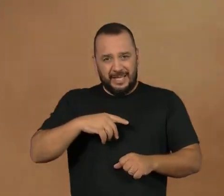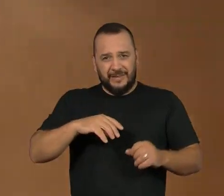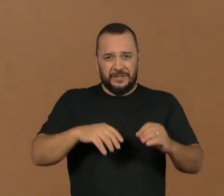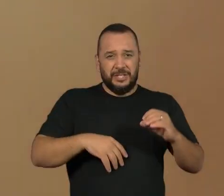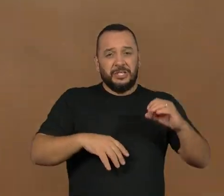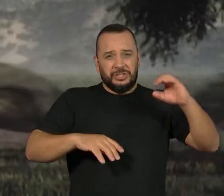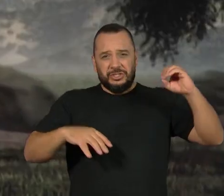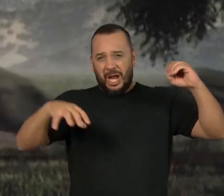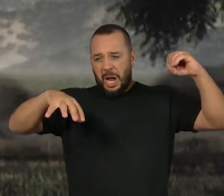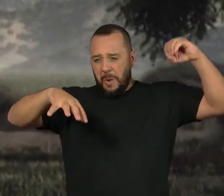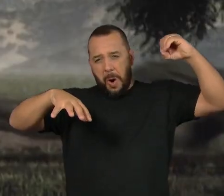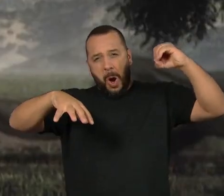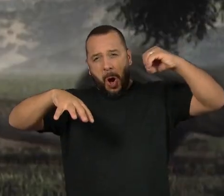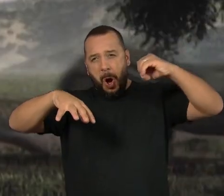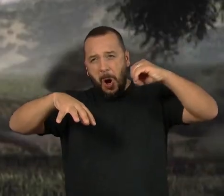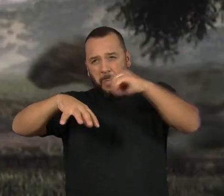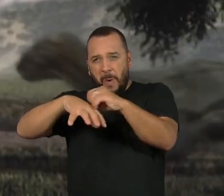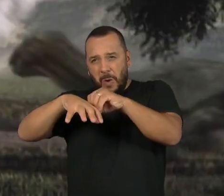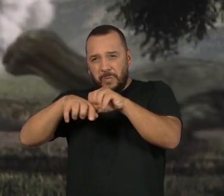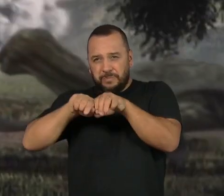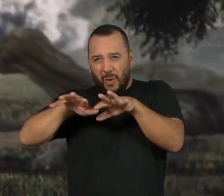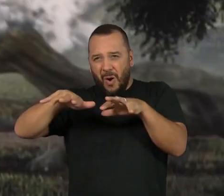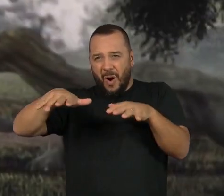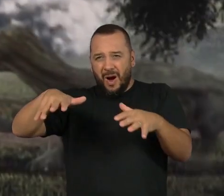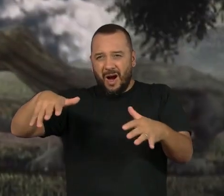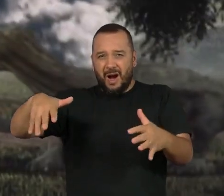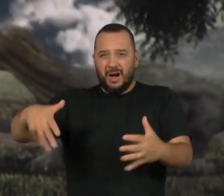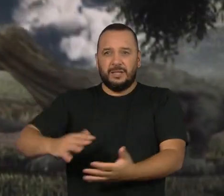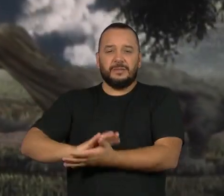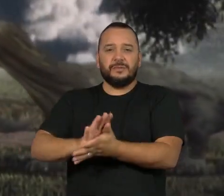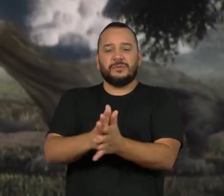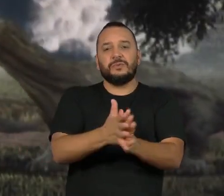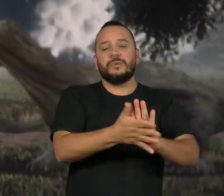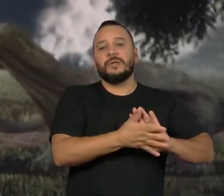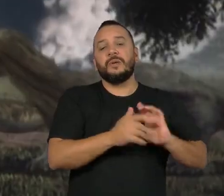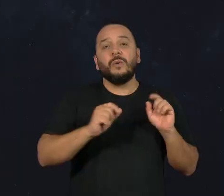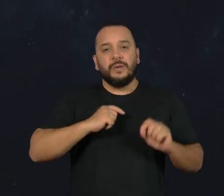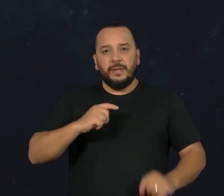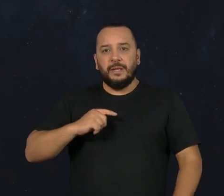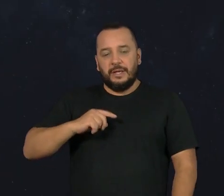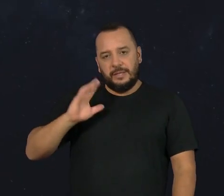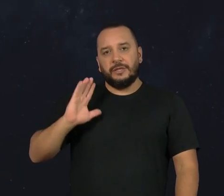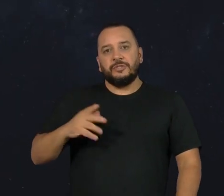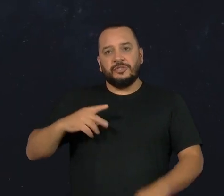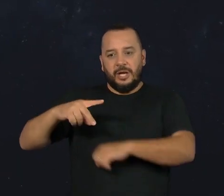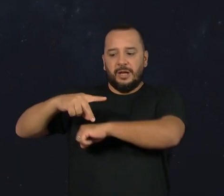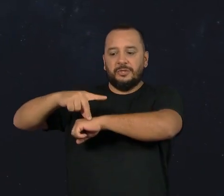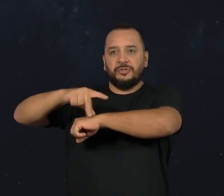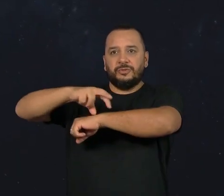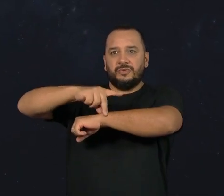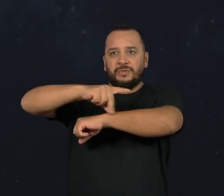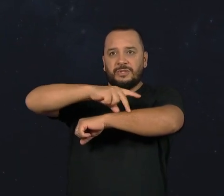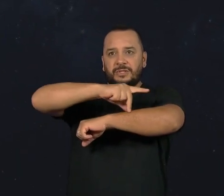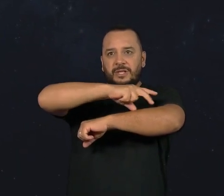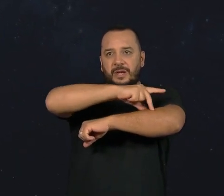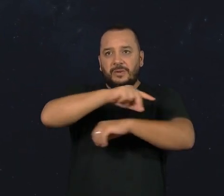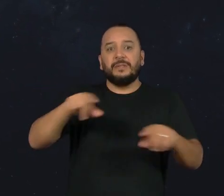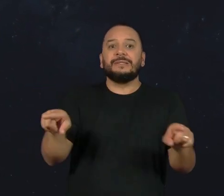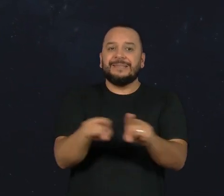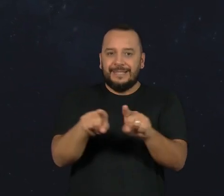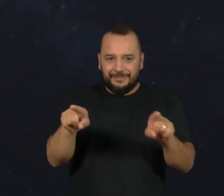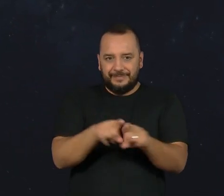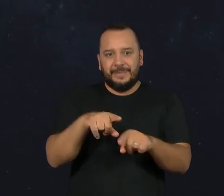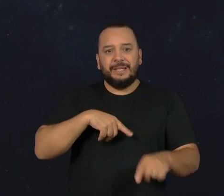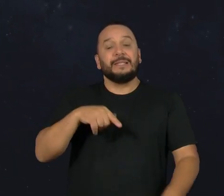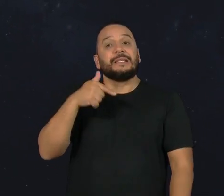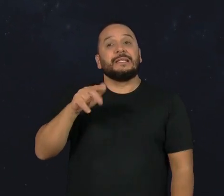do espaço dizimou os dinossauros, assim como 3/4 de todas as espécies da Terra.